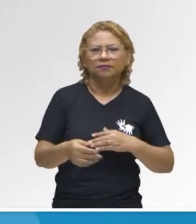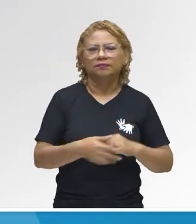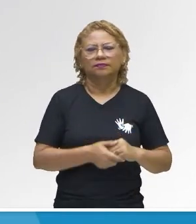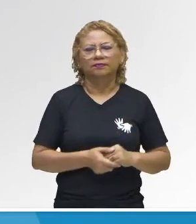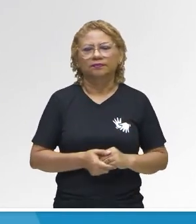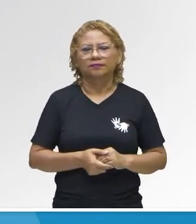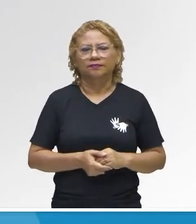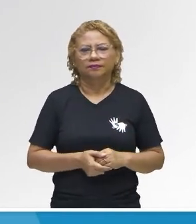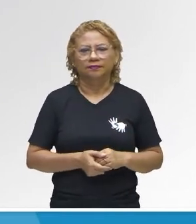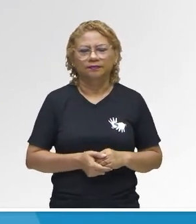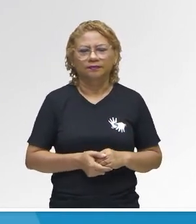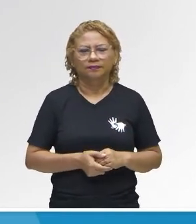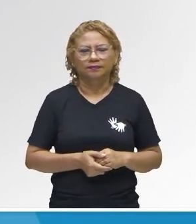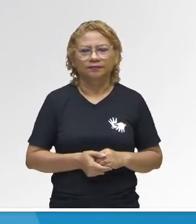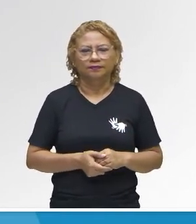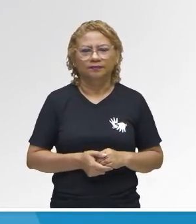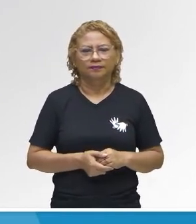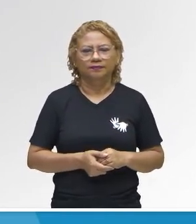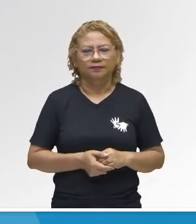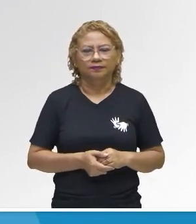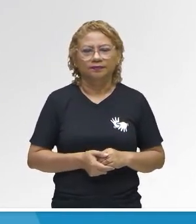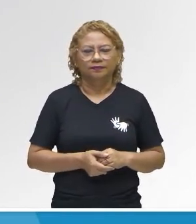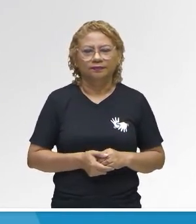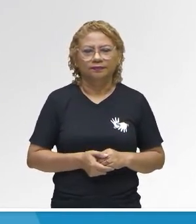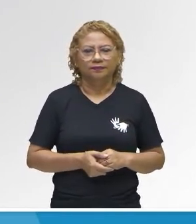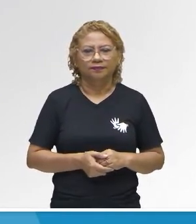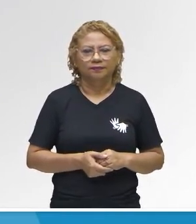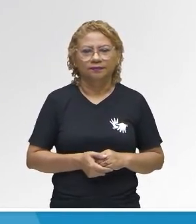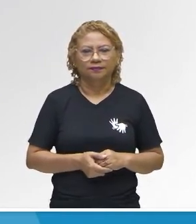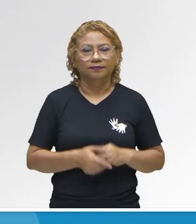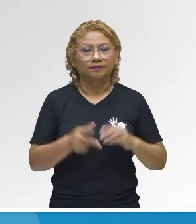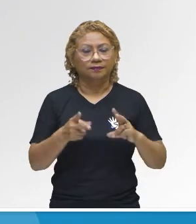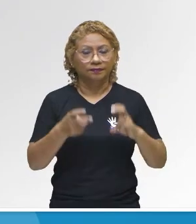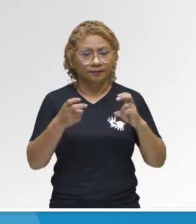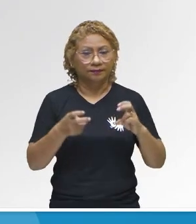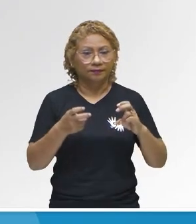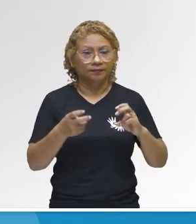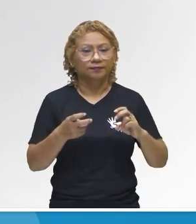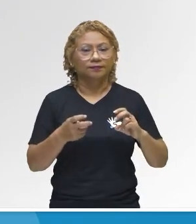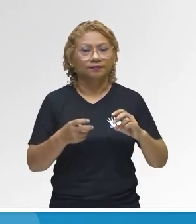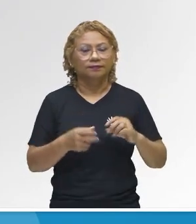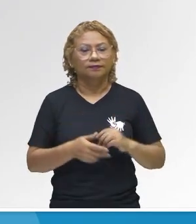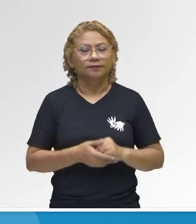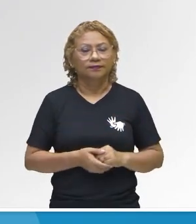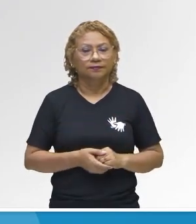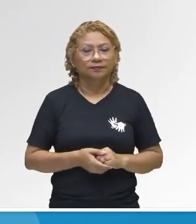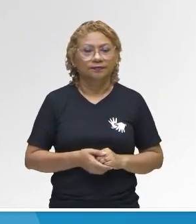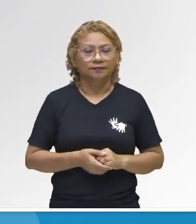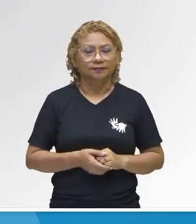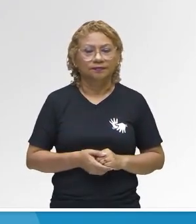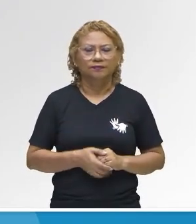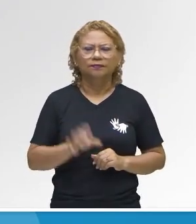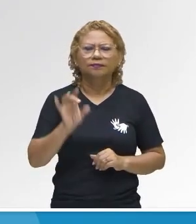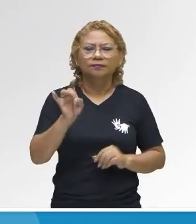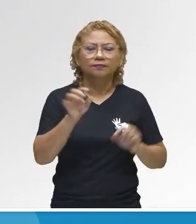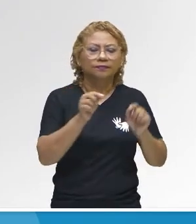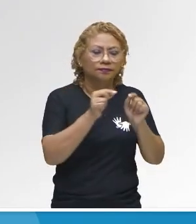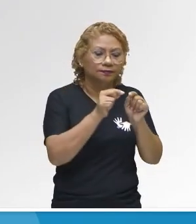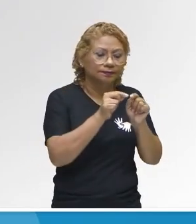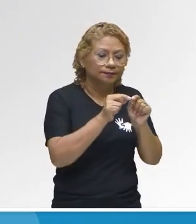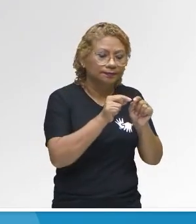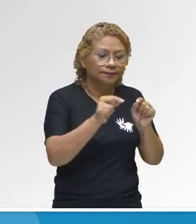paralelepípedo. Um objeto aqui. E esse objeto ele está projetando a sua sombra. Aqui eu já tenho apenas uma